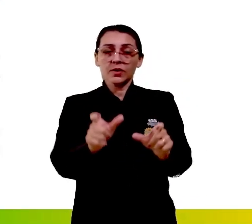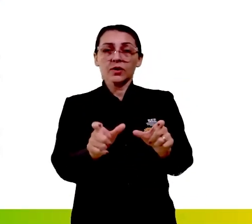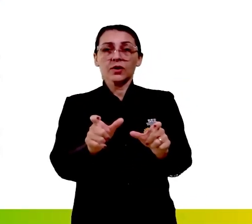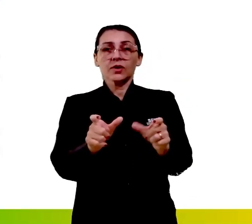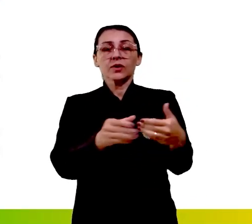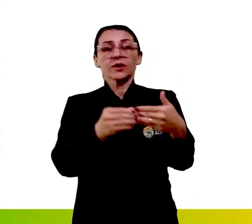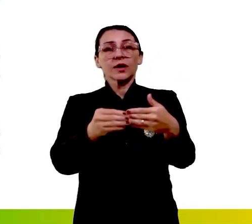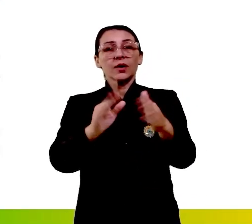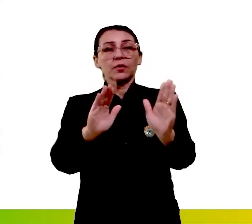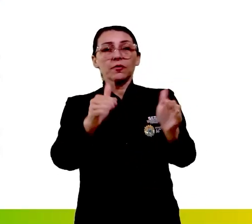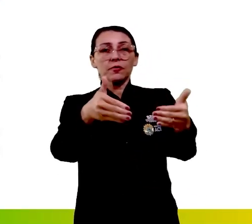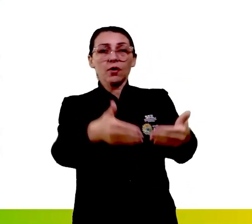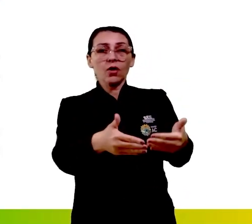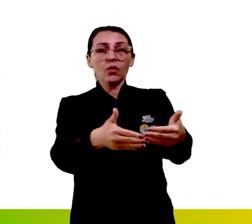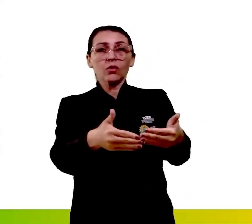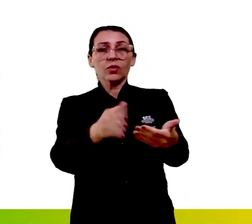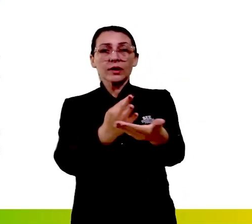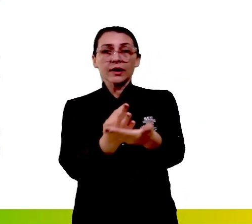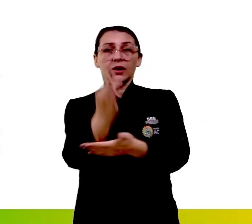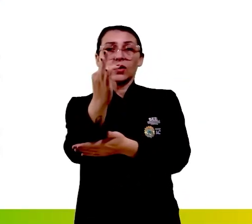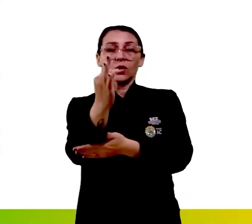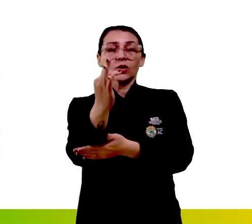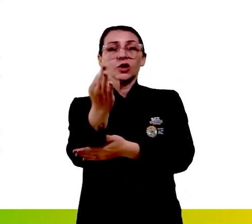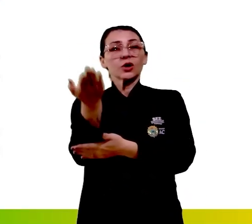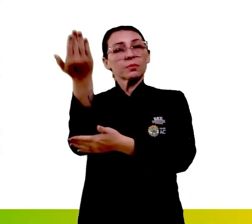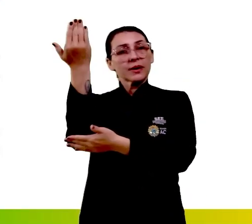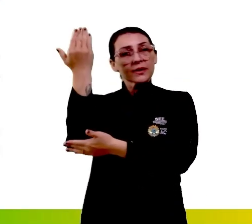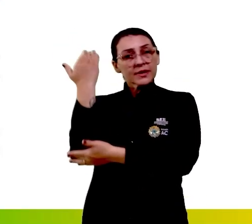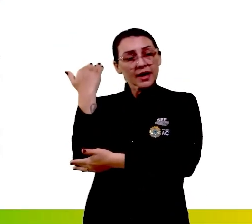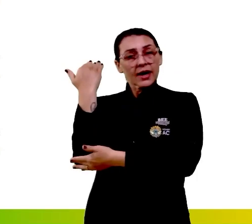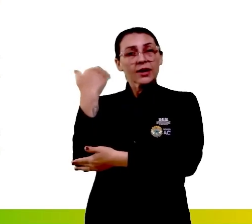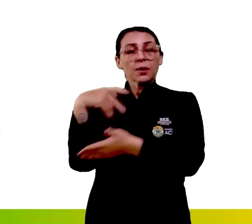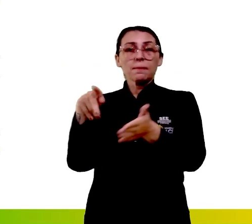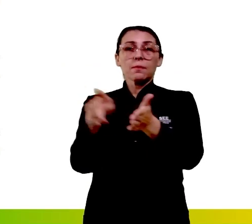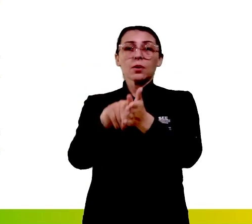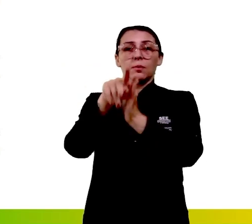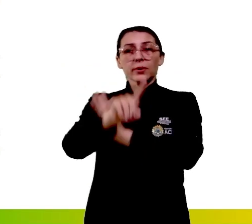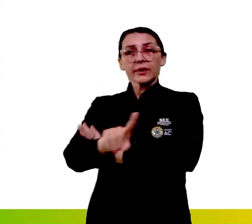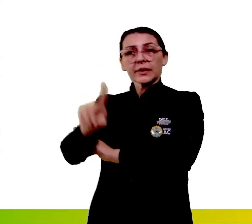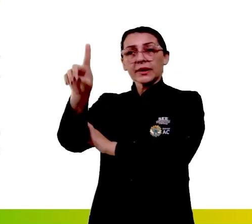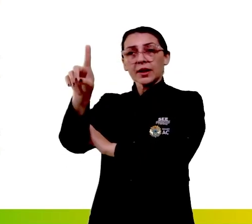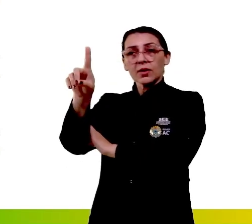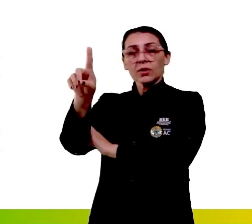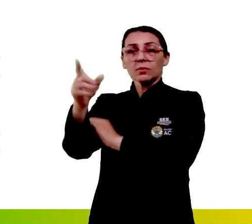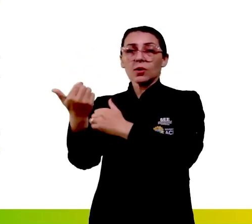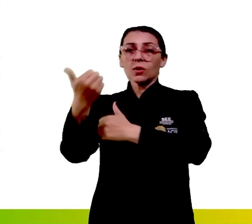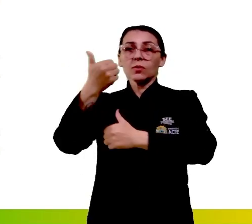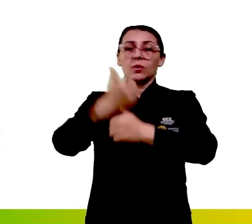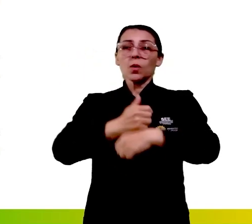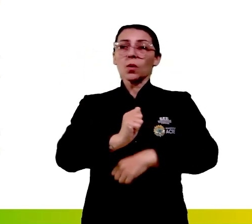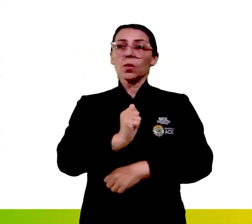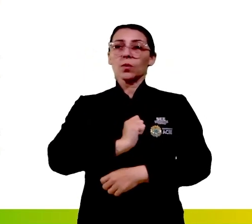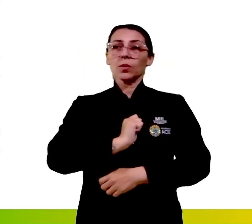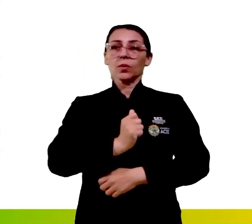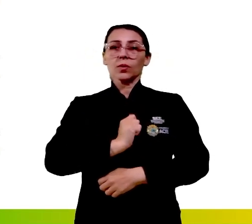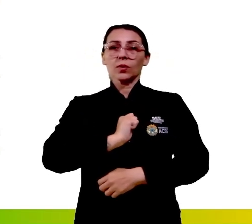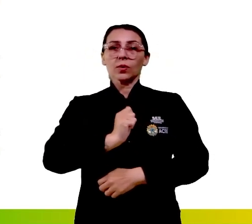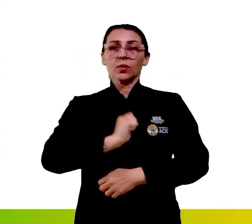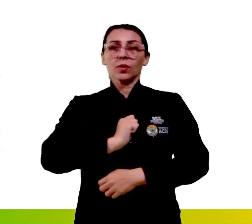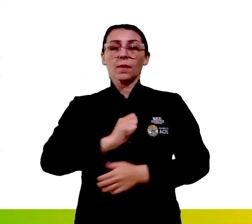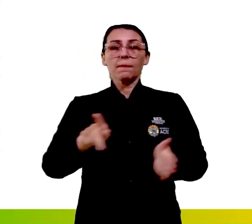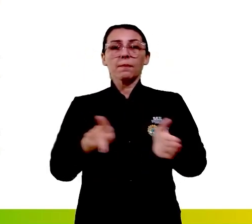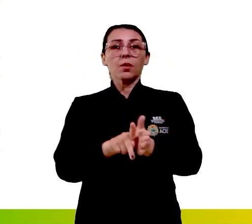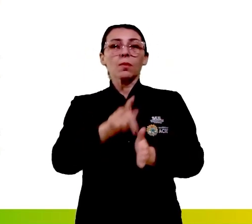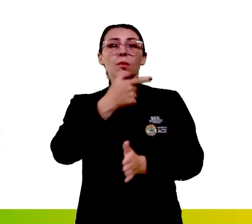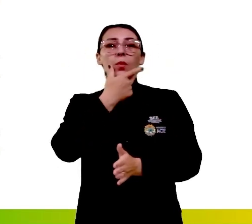deslocando o foco da teologia medieval, centrada em Deus, para o antropocentrismo, centrado